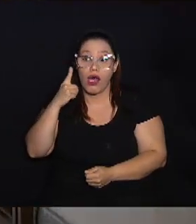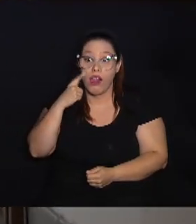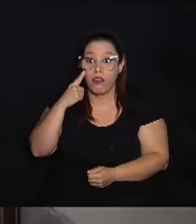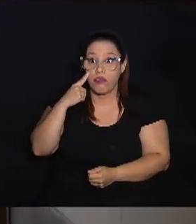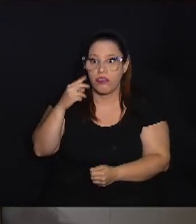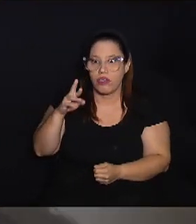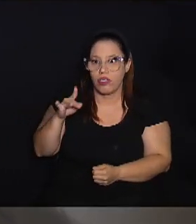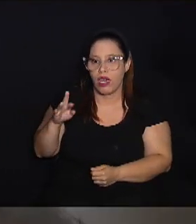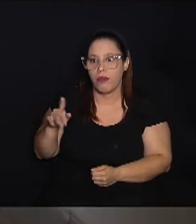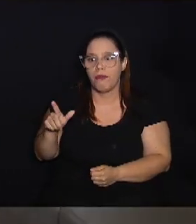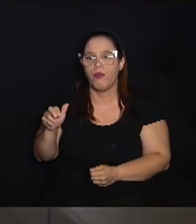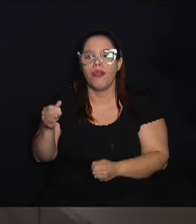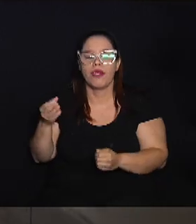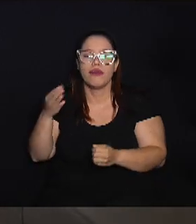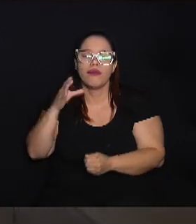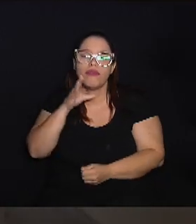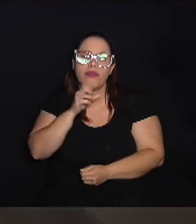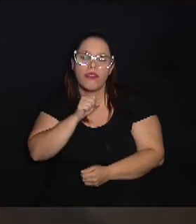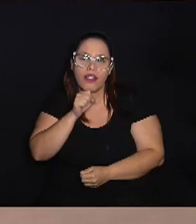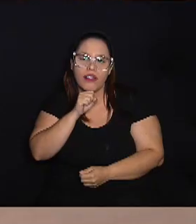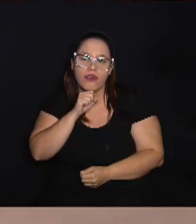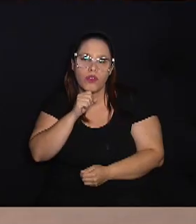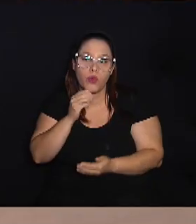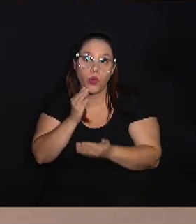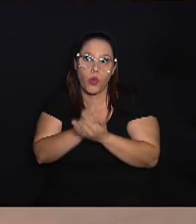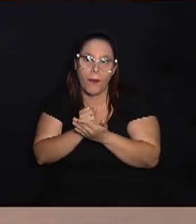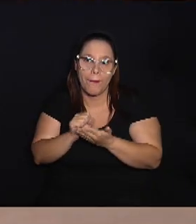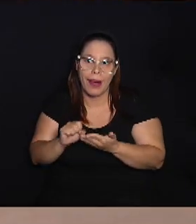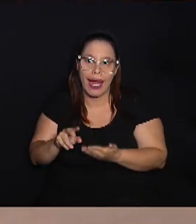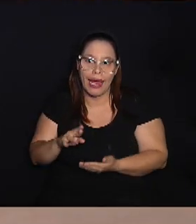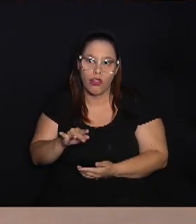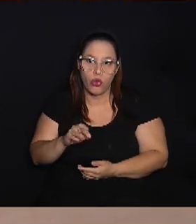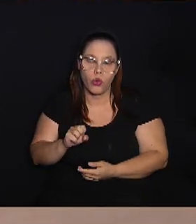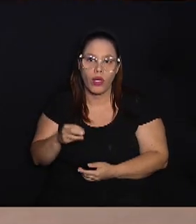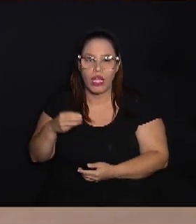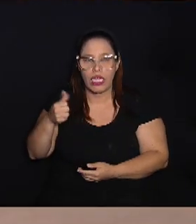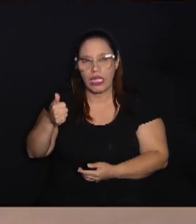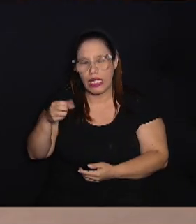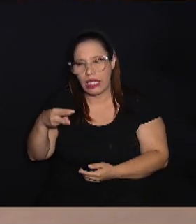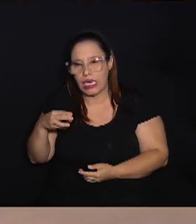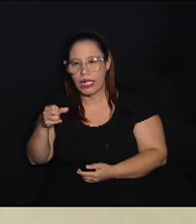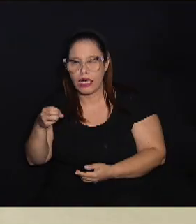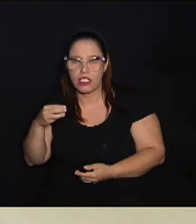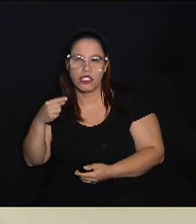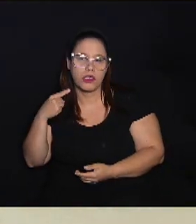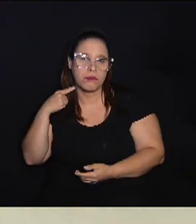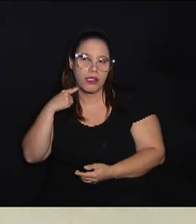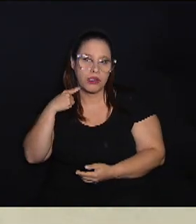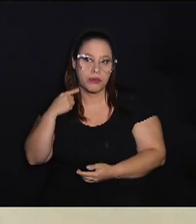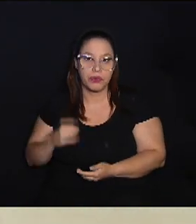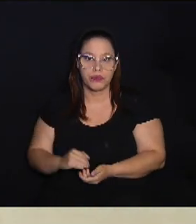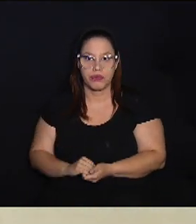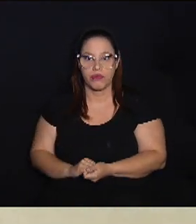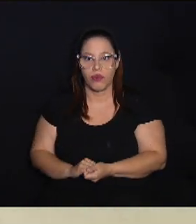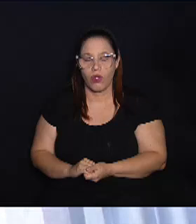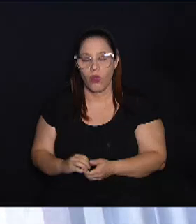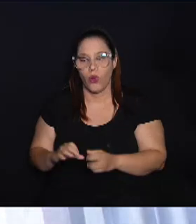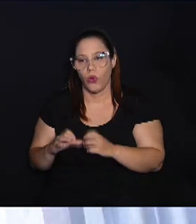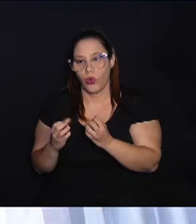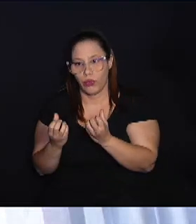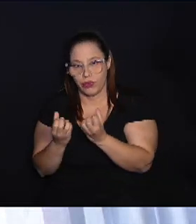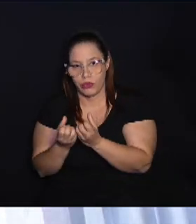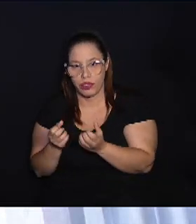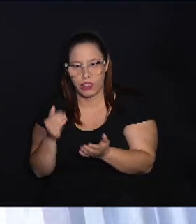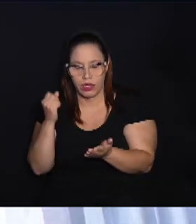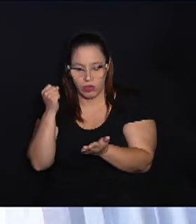Velha. Foi tombado em 13 de maio de 1982 pelo CONDEFA, o Conselho de Defesa do